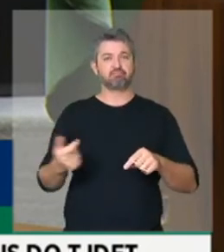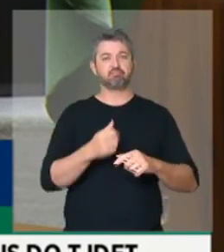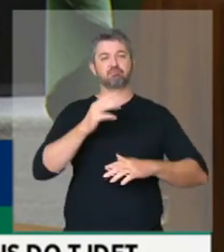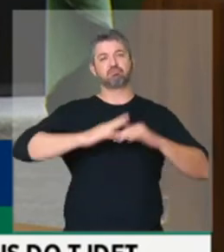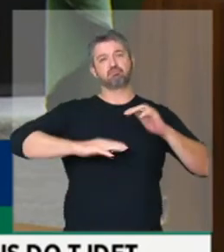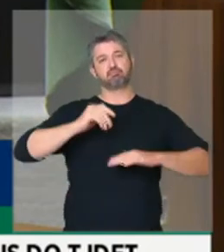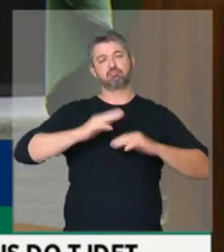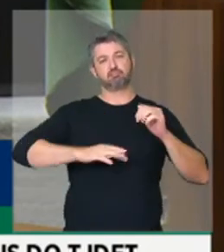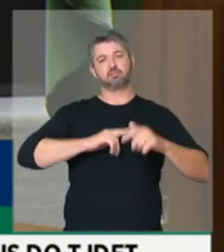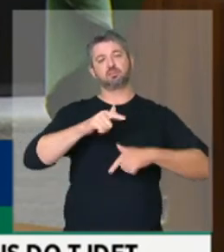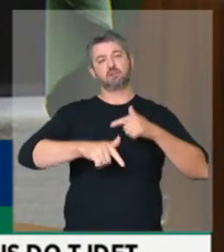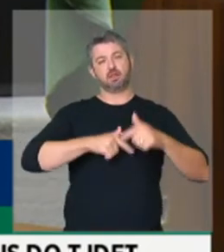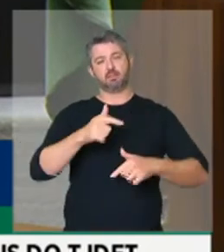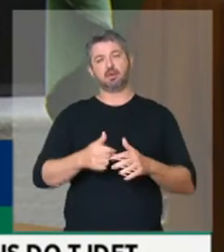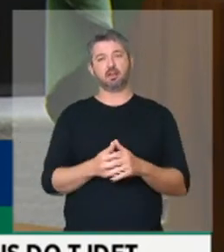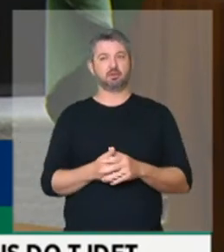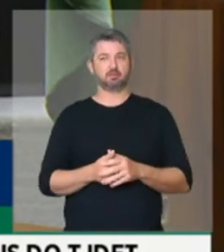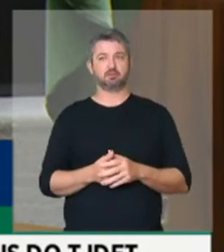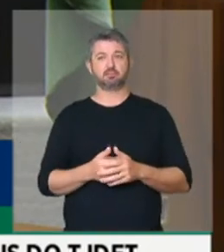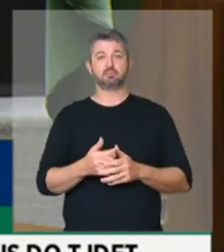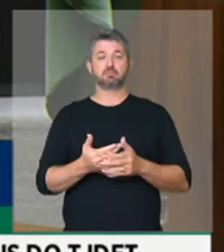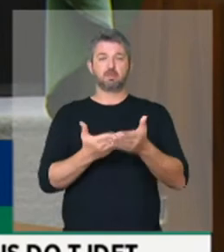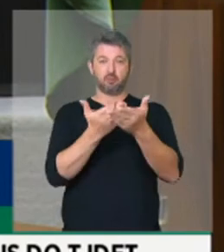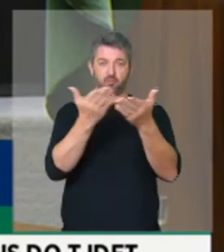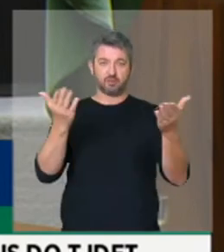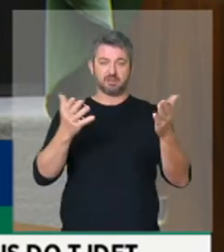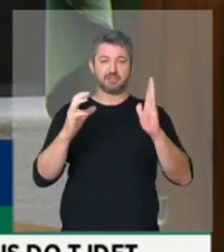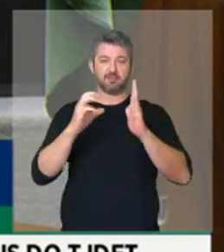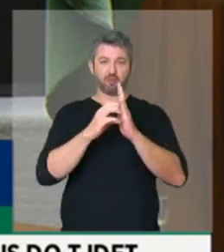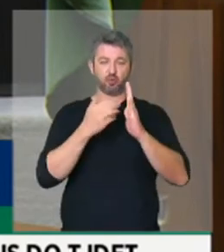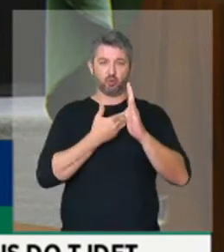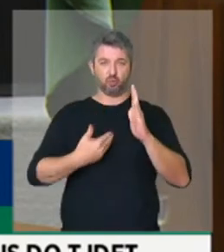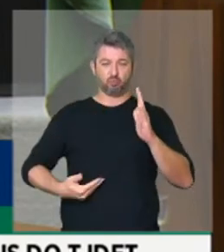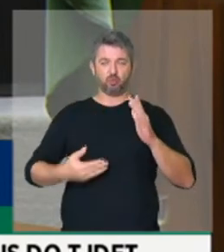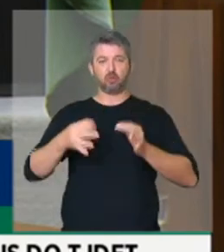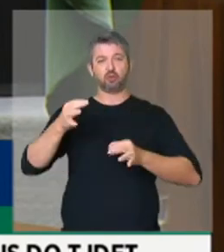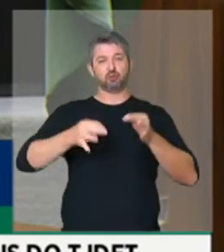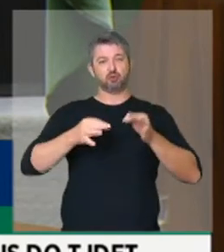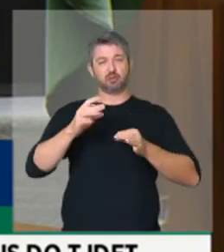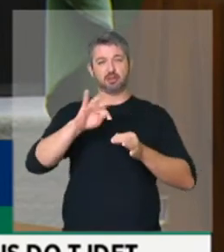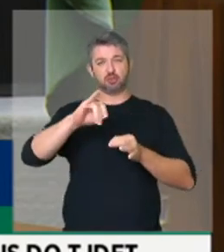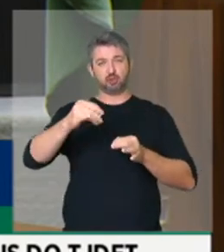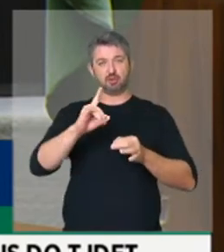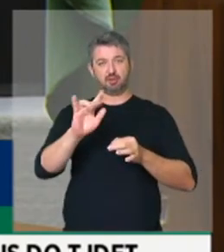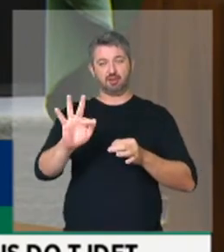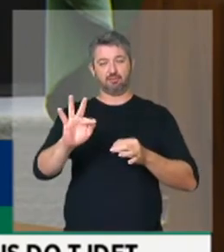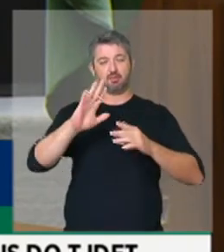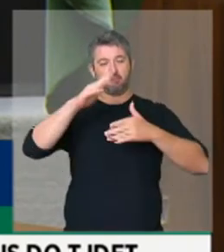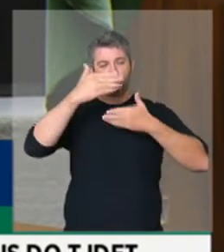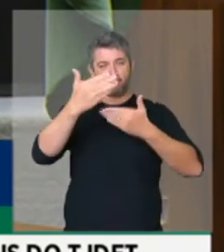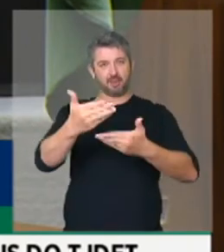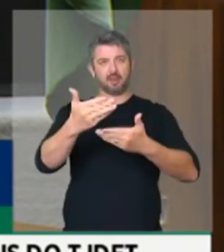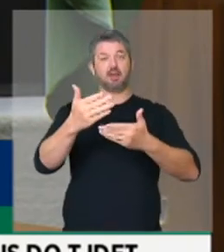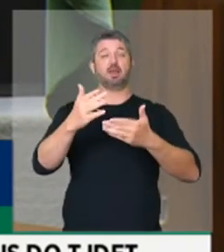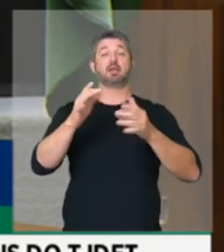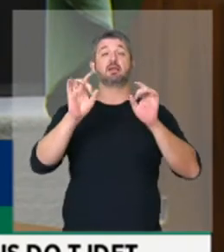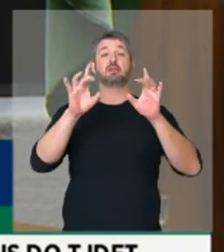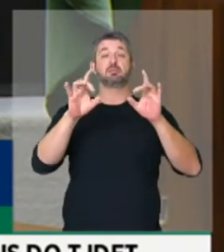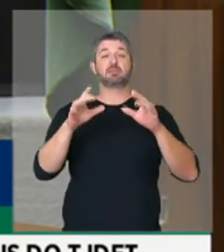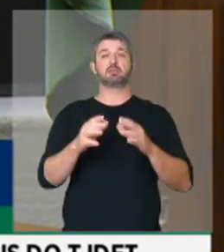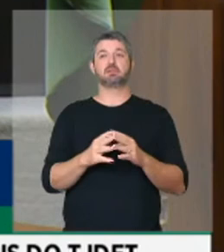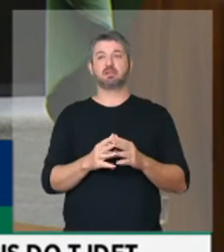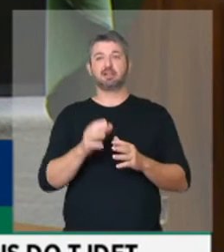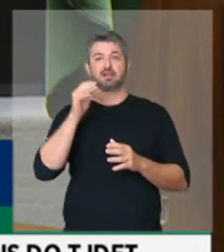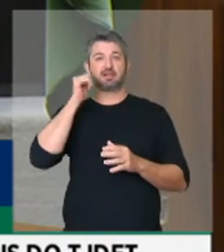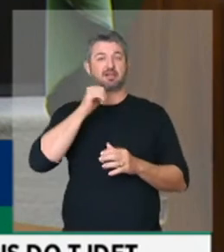de atuação. A todos os servidores e servidoras, as nossas homenagens, o agradecimento especial à deputada